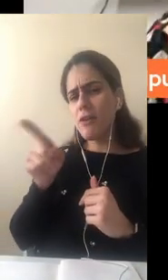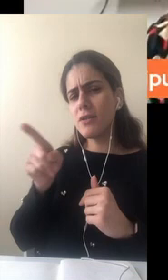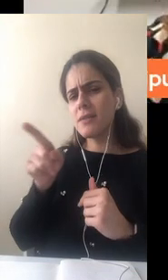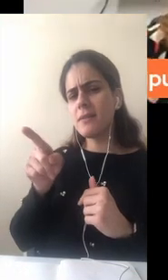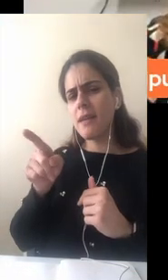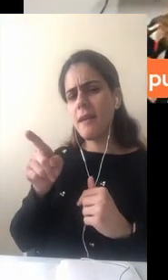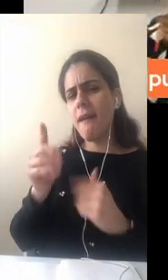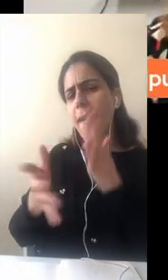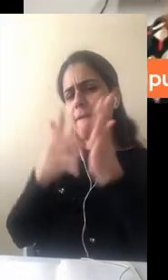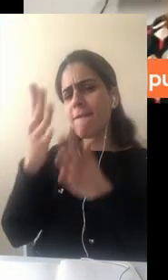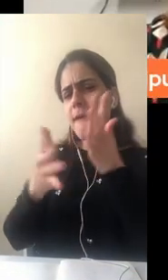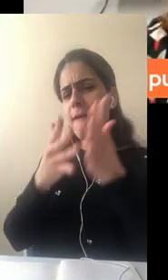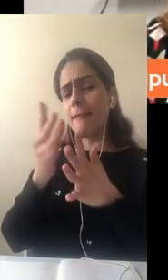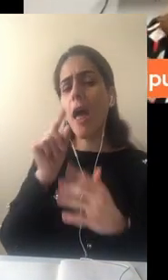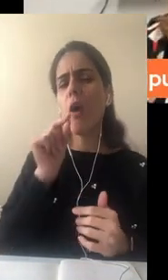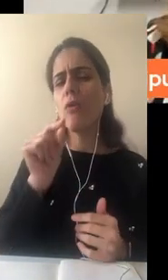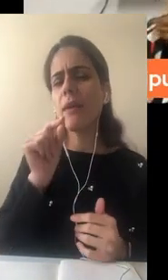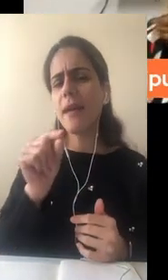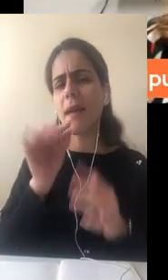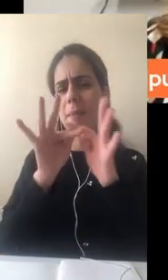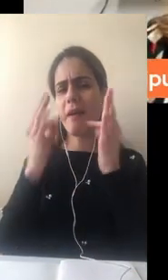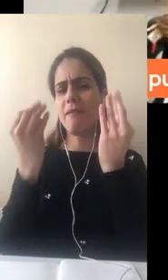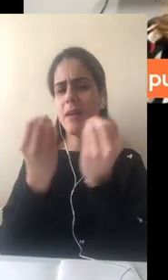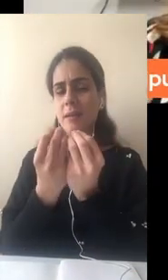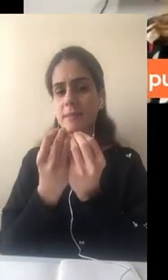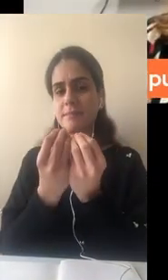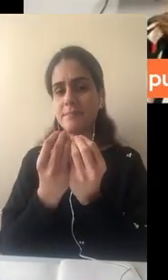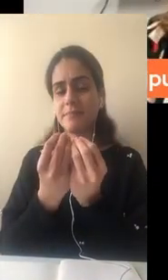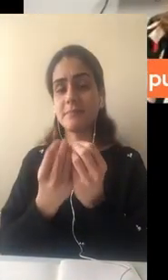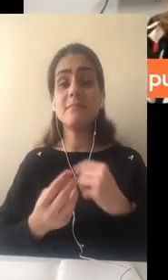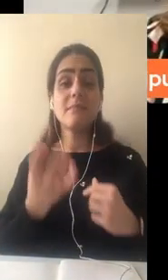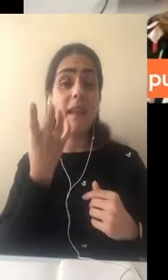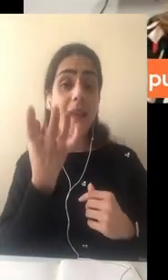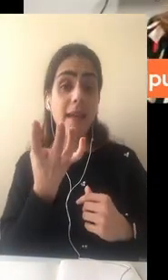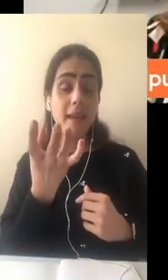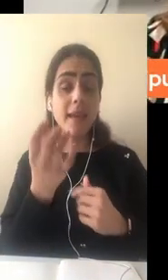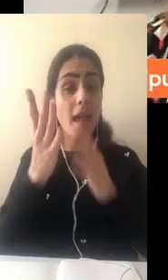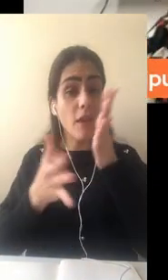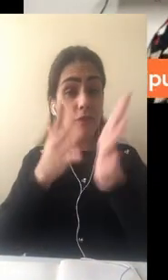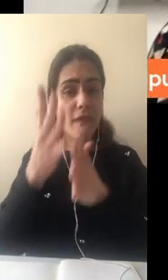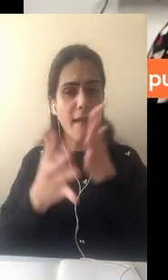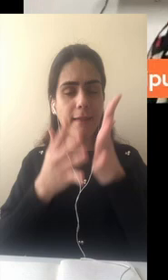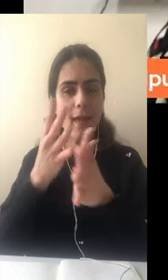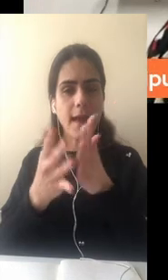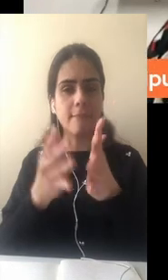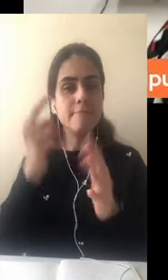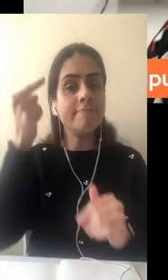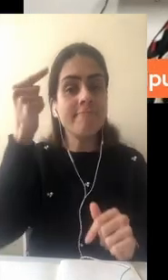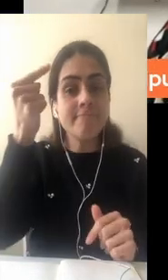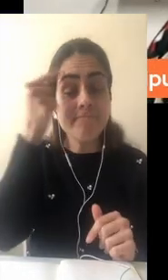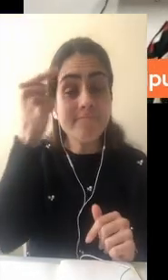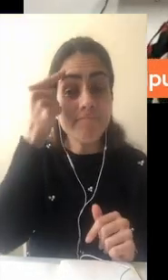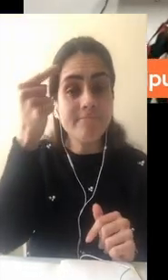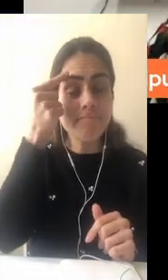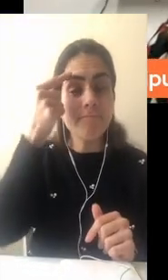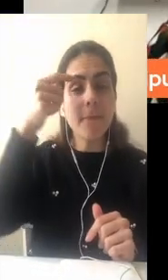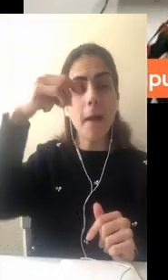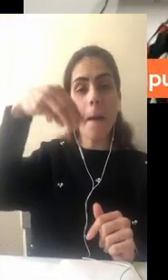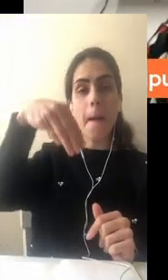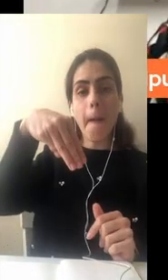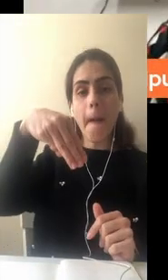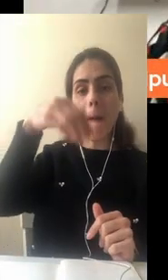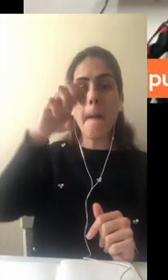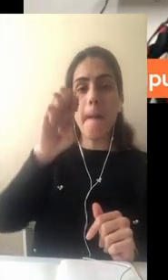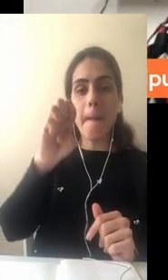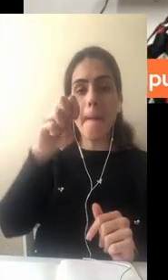famílias aí? Eu quero falar duas palavras: mentalidade e convicção. Primeira coisa, você